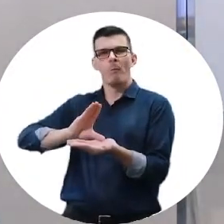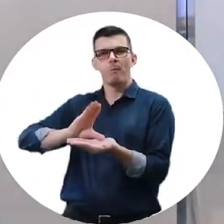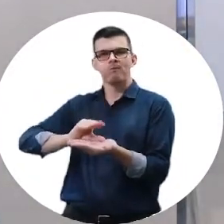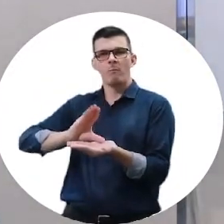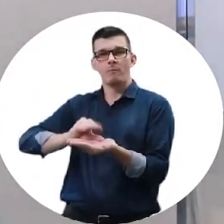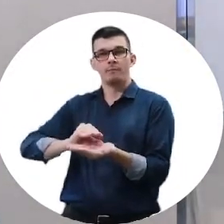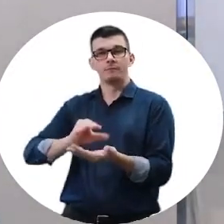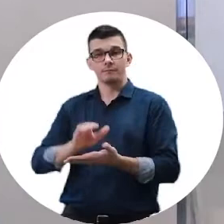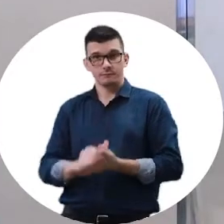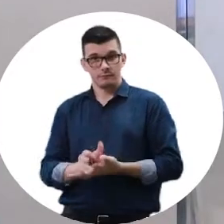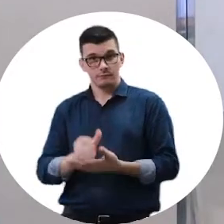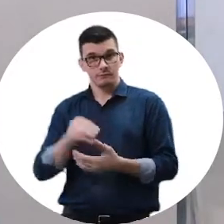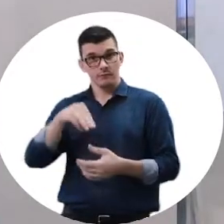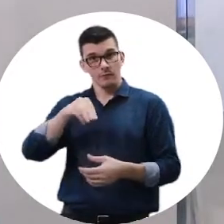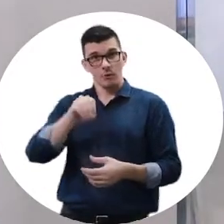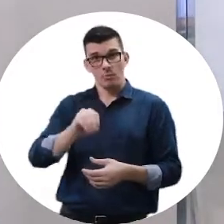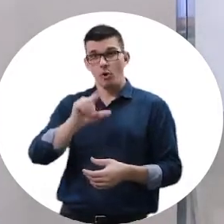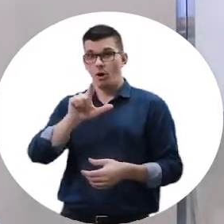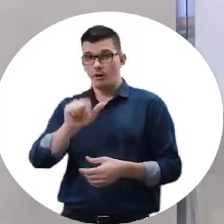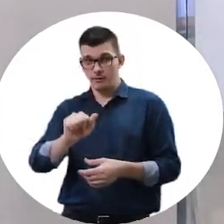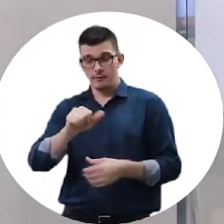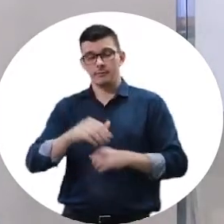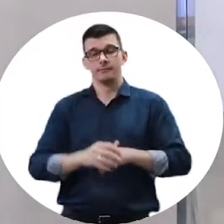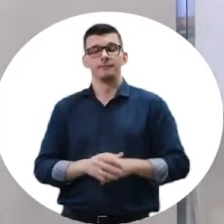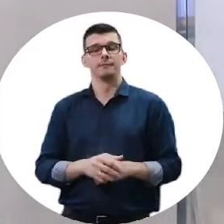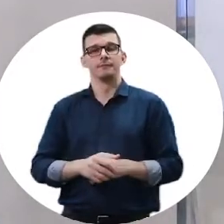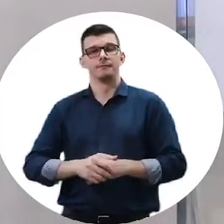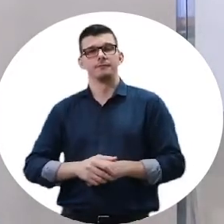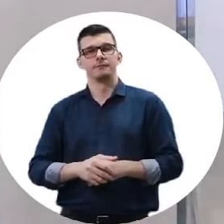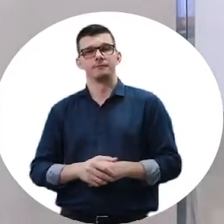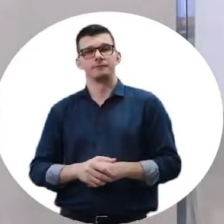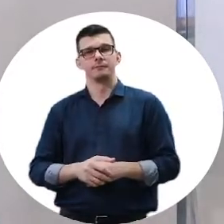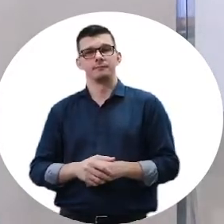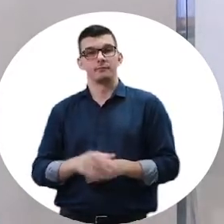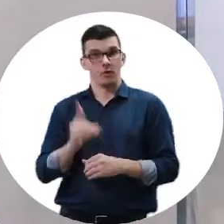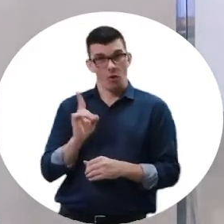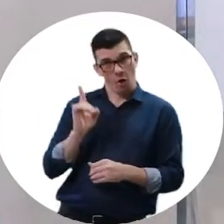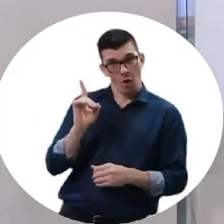que é feito essa mola é chamada constante elástica da mola. É chamado